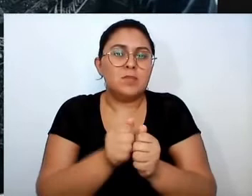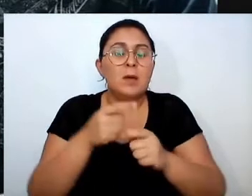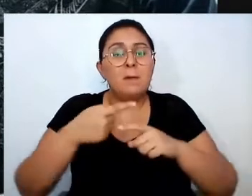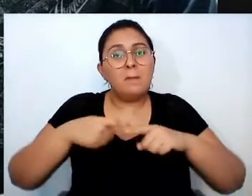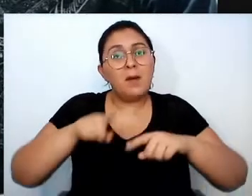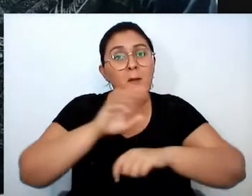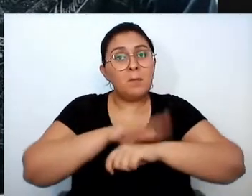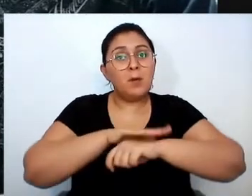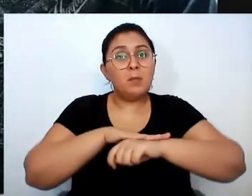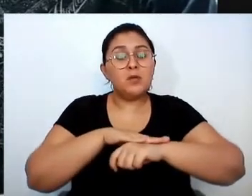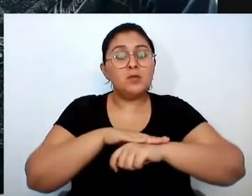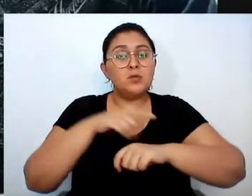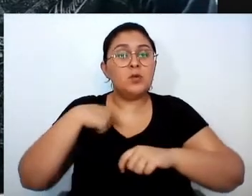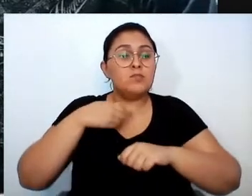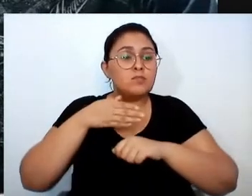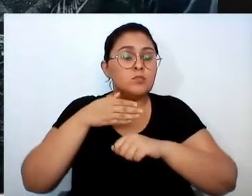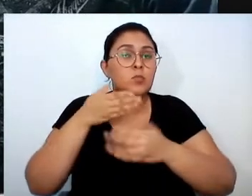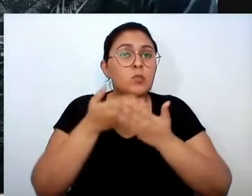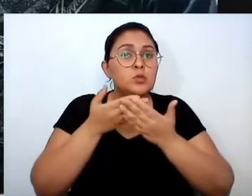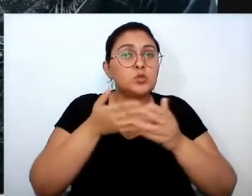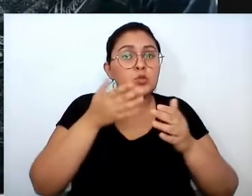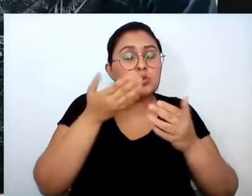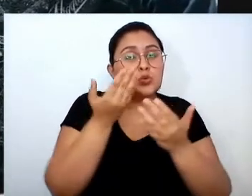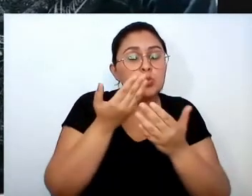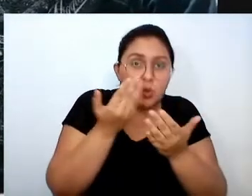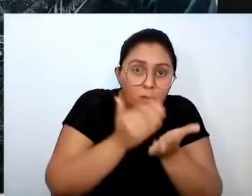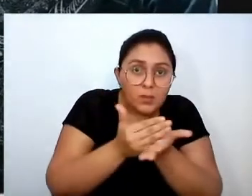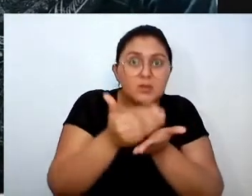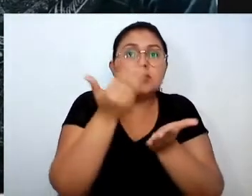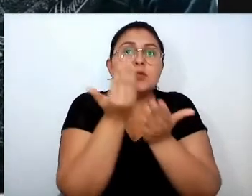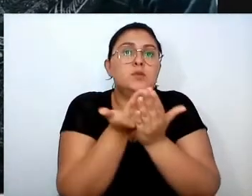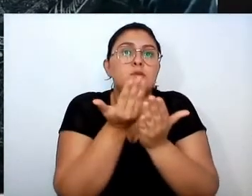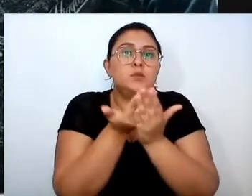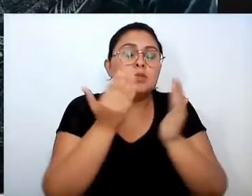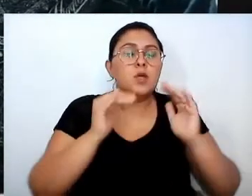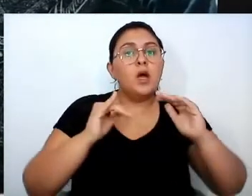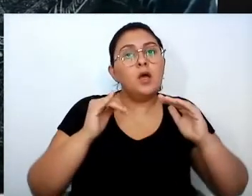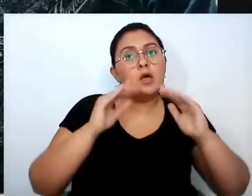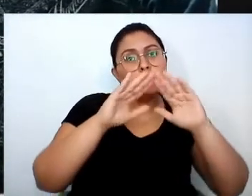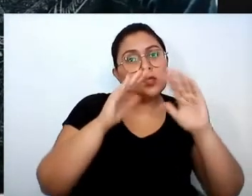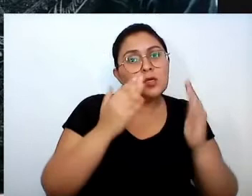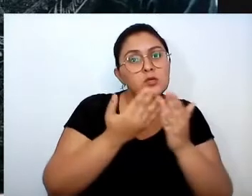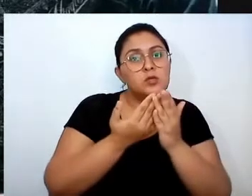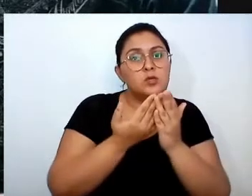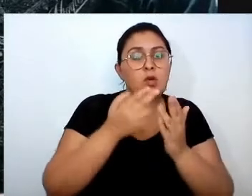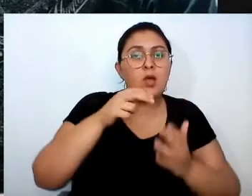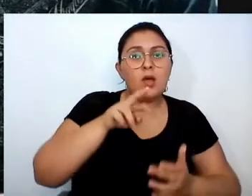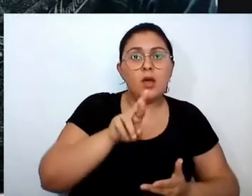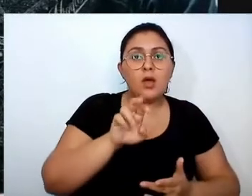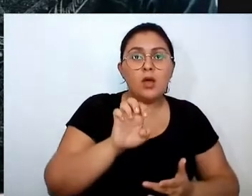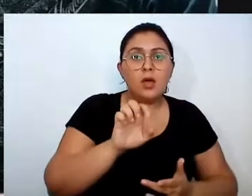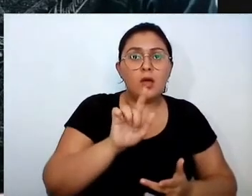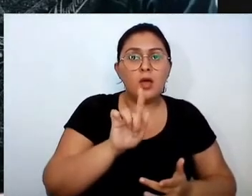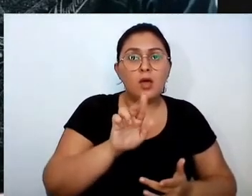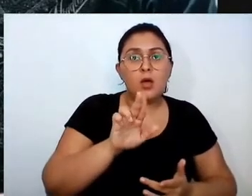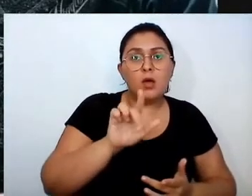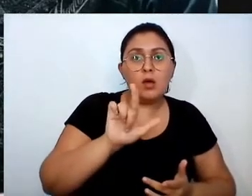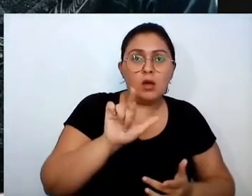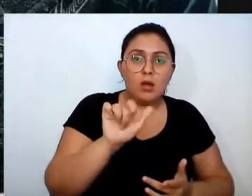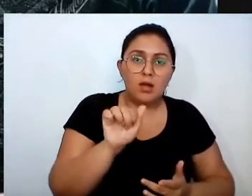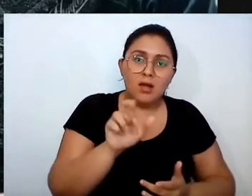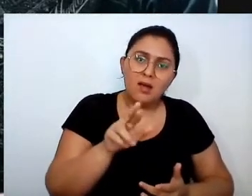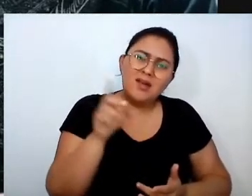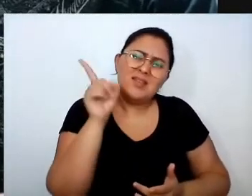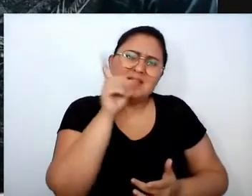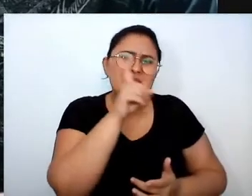regular, né, ensino regular, e eu não tinha como mais ir ao instituto. Aí, um certo tempo, eu fui, eu acho que foi no finalzinho de